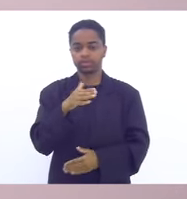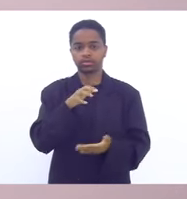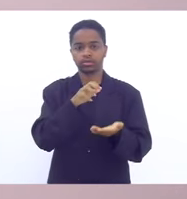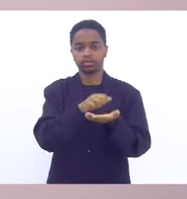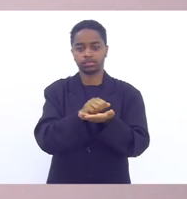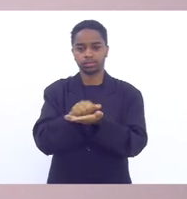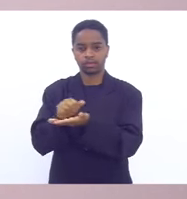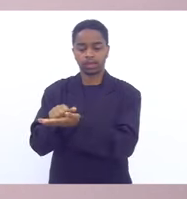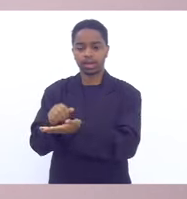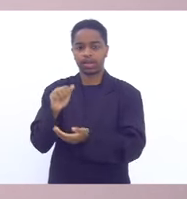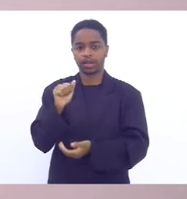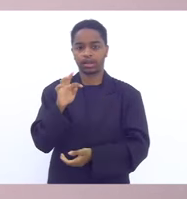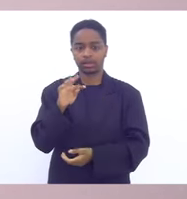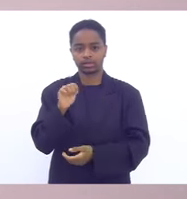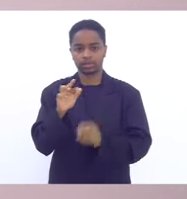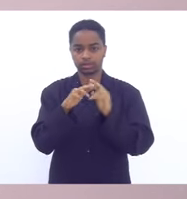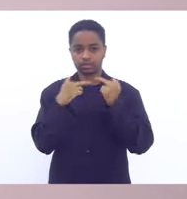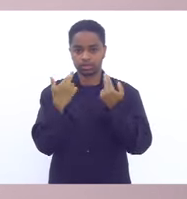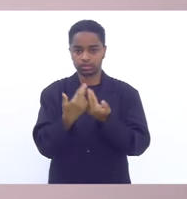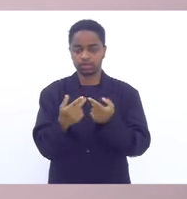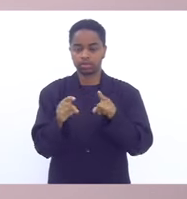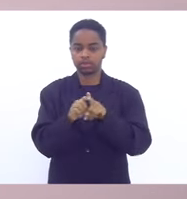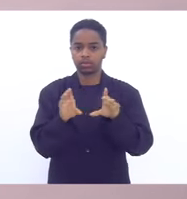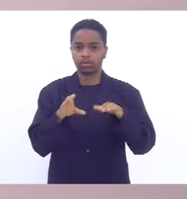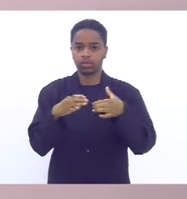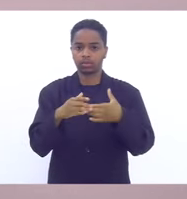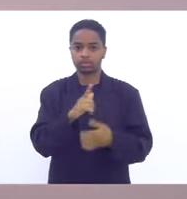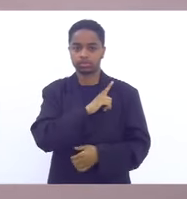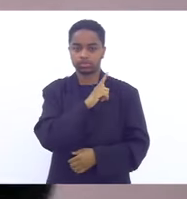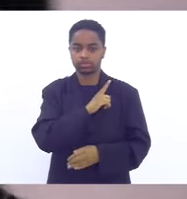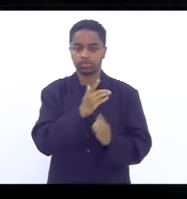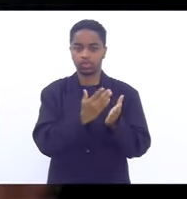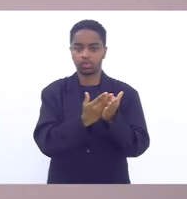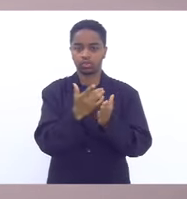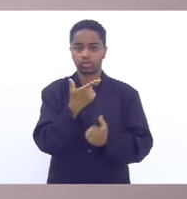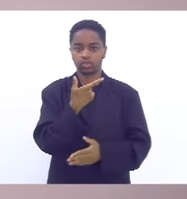Conselho de Administração e do Comitê Gestor